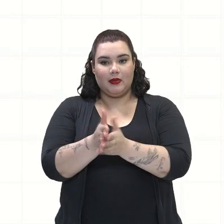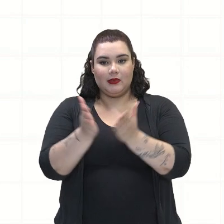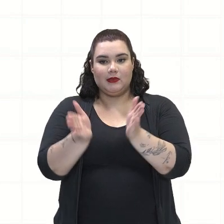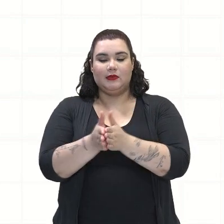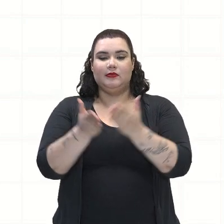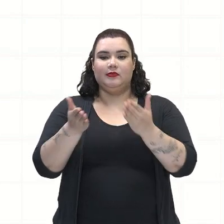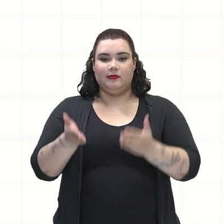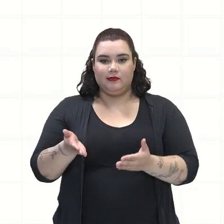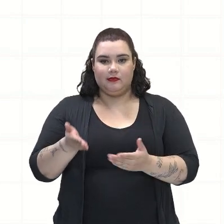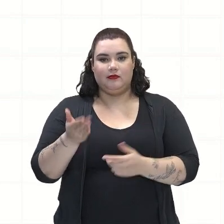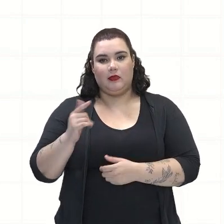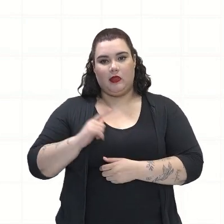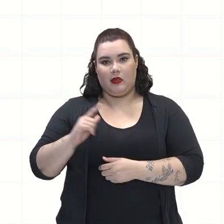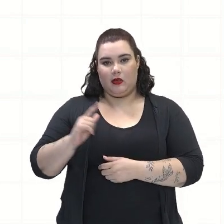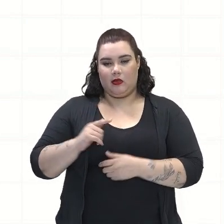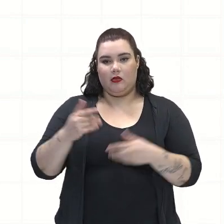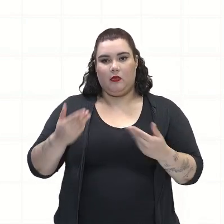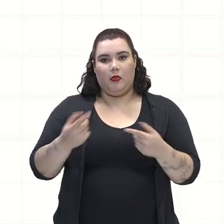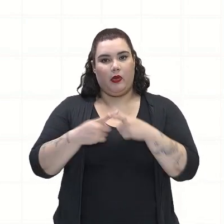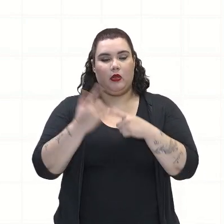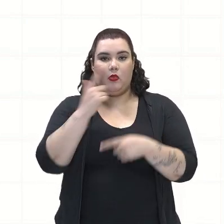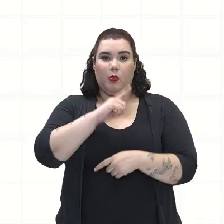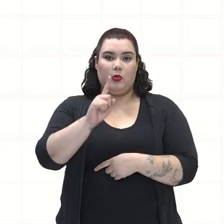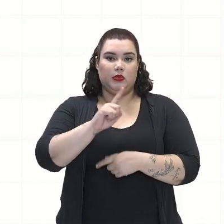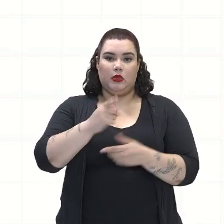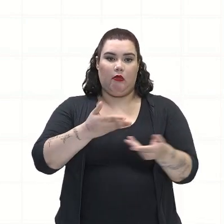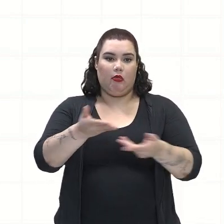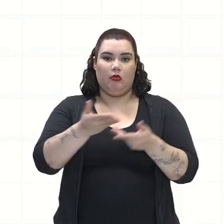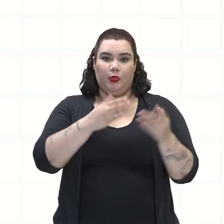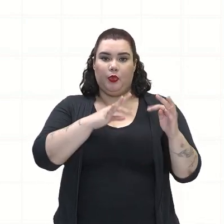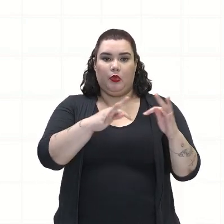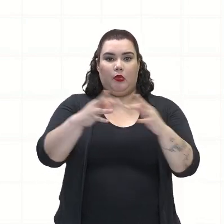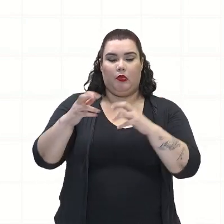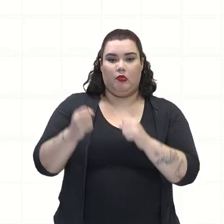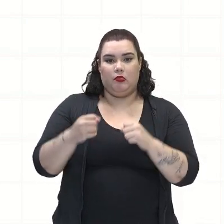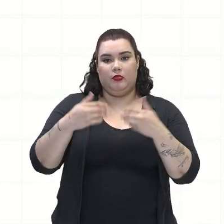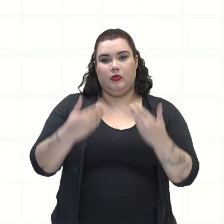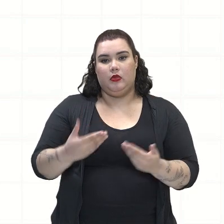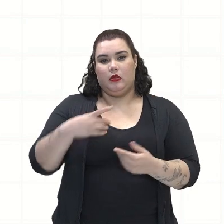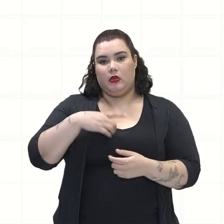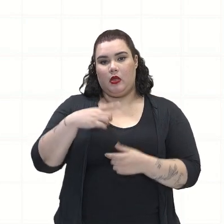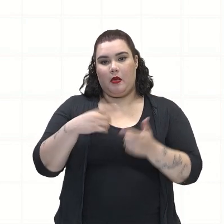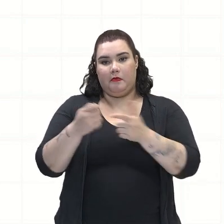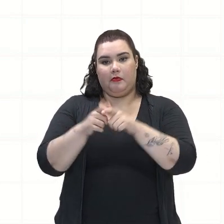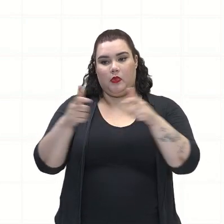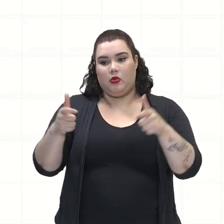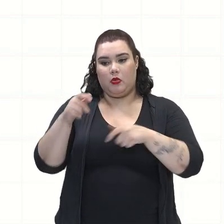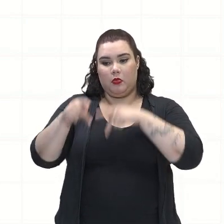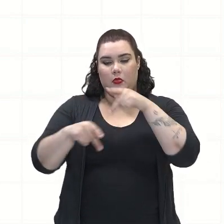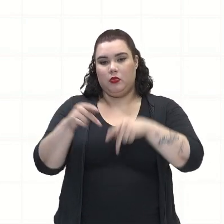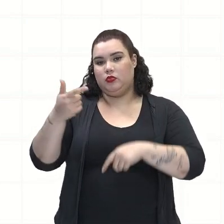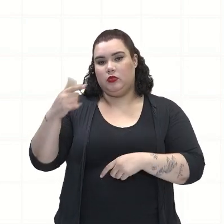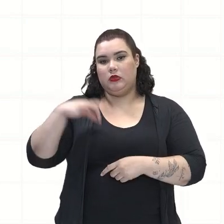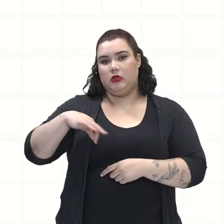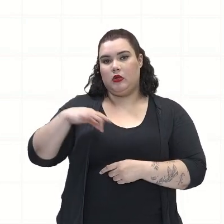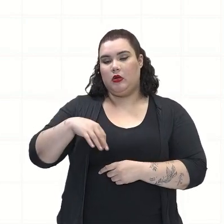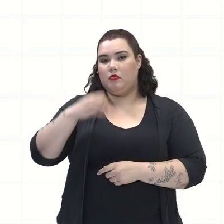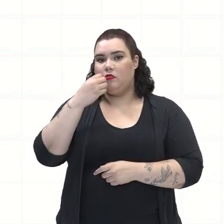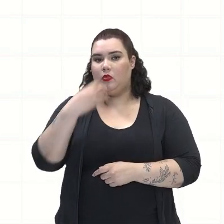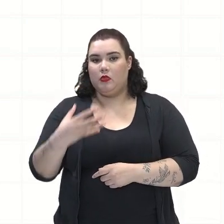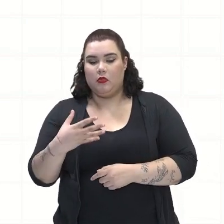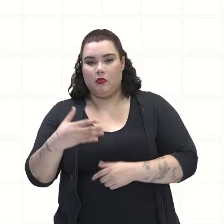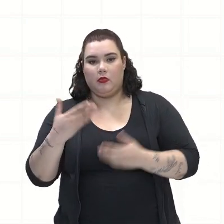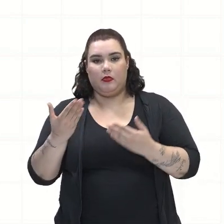ter situação para atender todo mundo. Então, vai ter camada da população que não vai ter a renda familiar suficiente